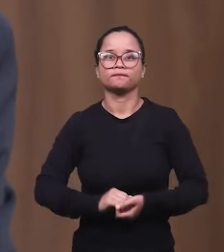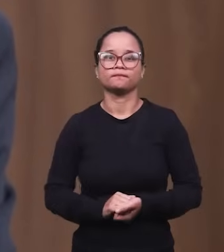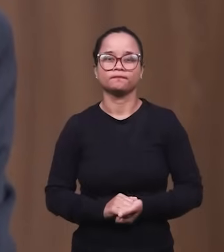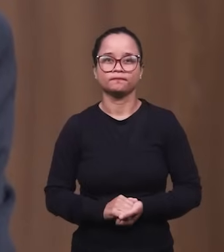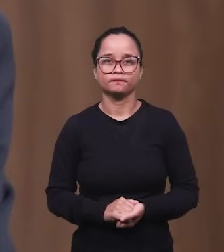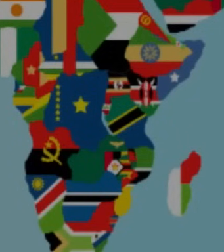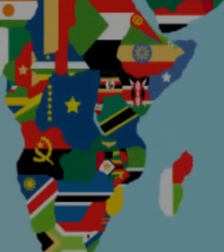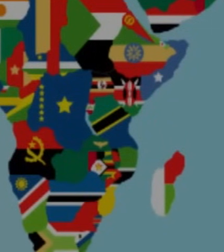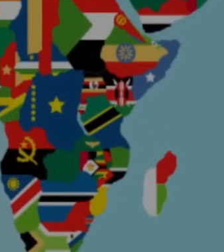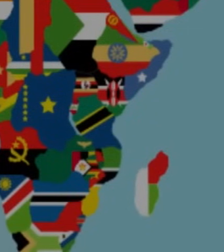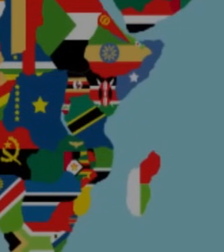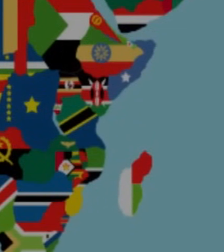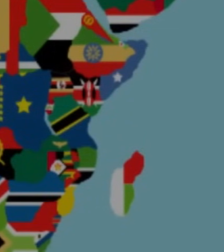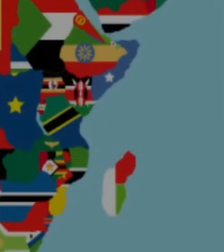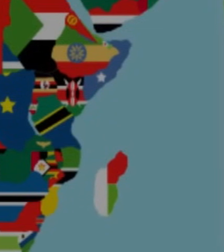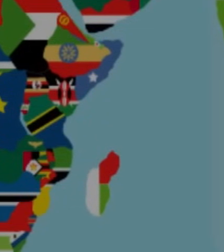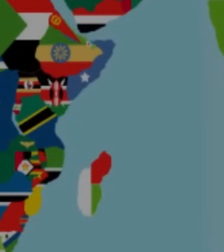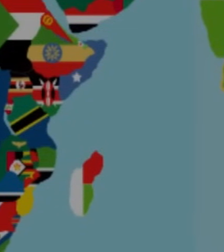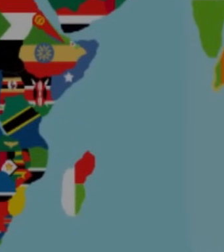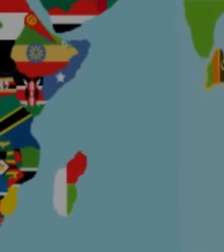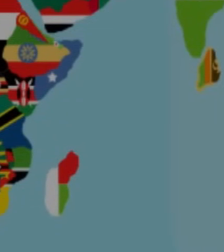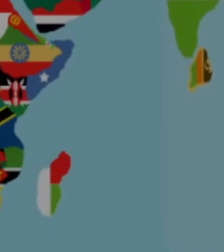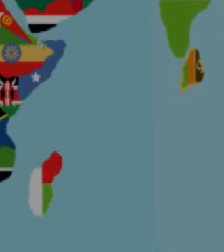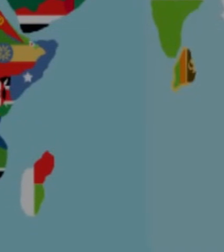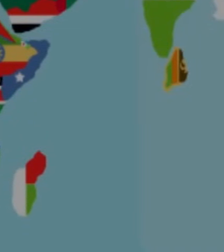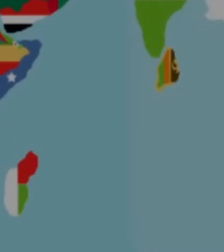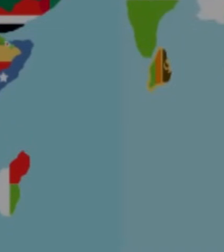Ciência e Fé.